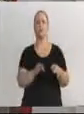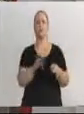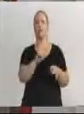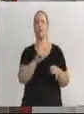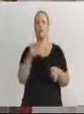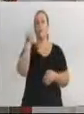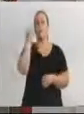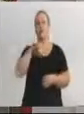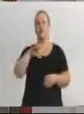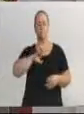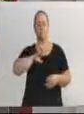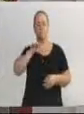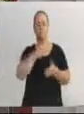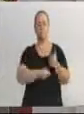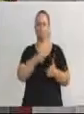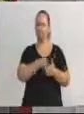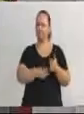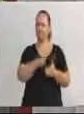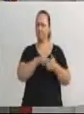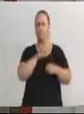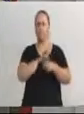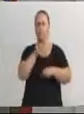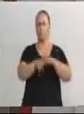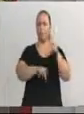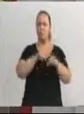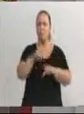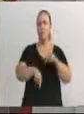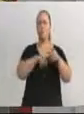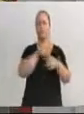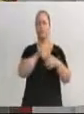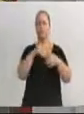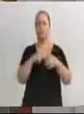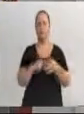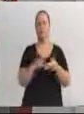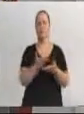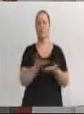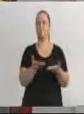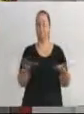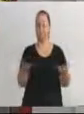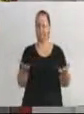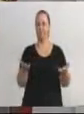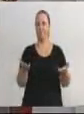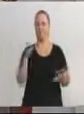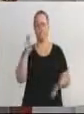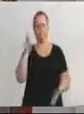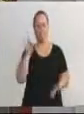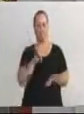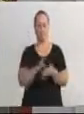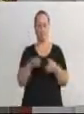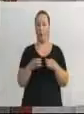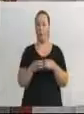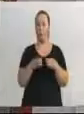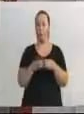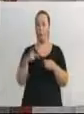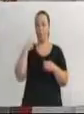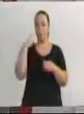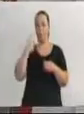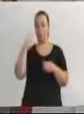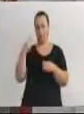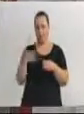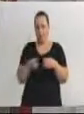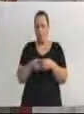da nossa cidade nosso povo nossa gente e isso tenho certeza a nossa bancada o nosso bloco os vereadores da base tem